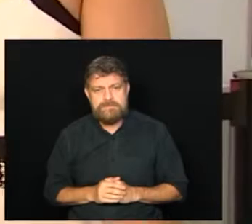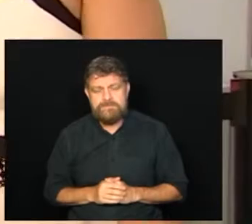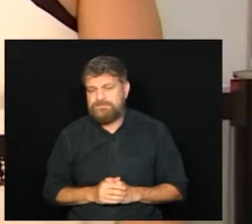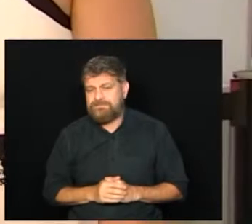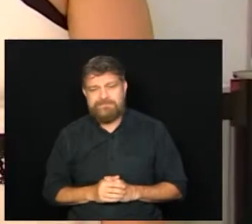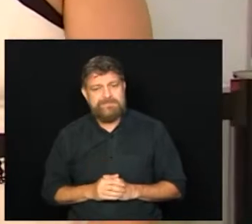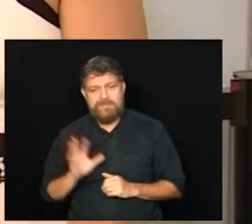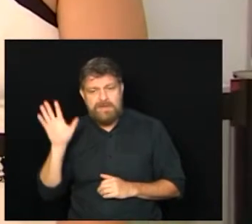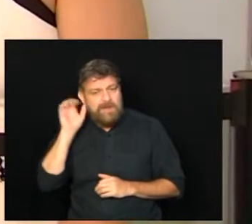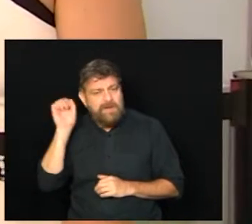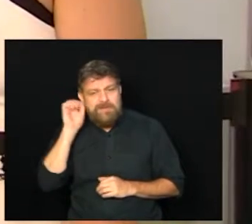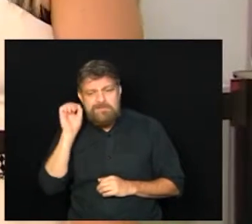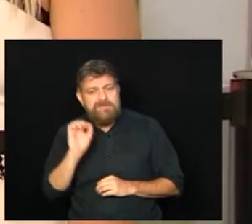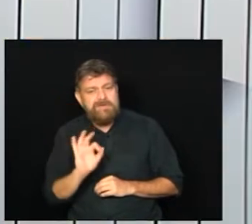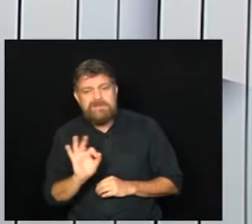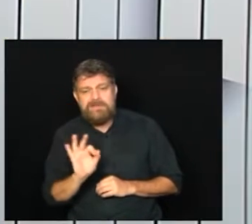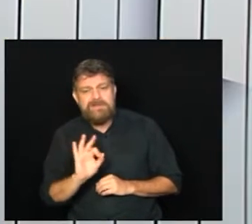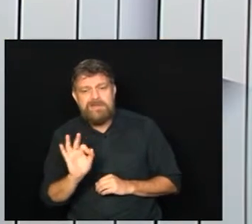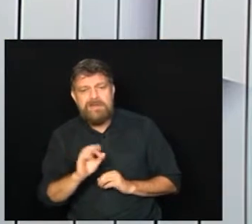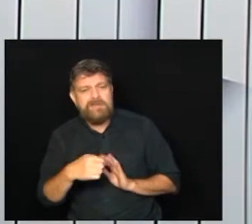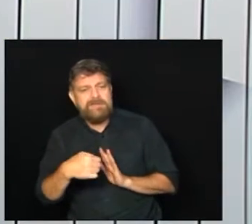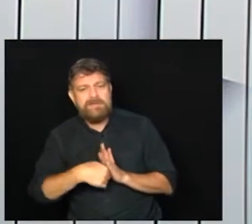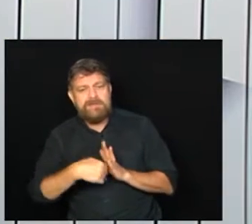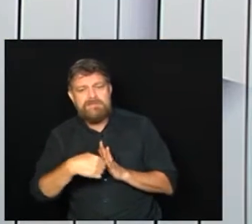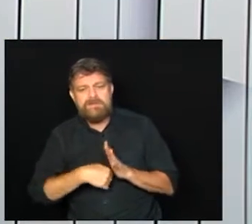Não, também não estou escutando. Tá.